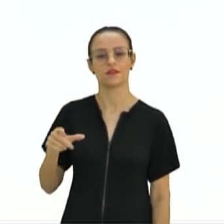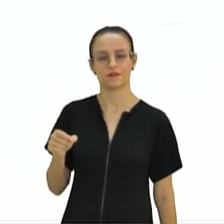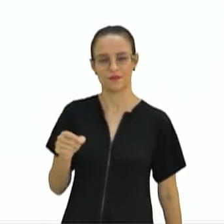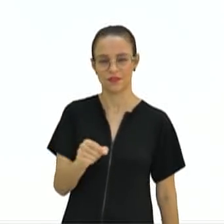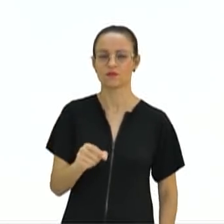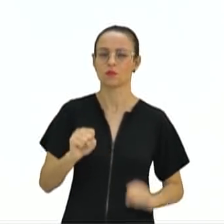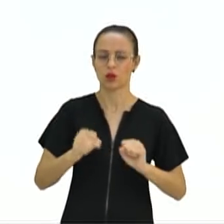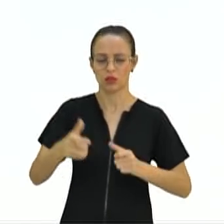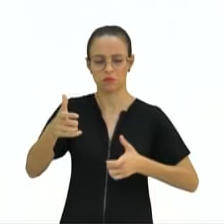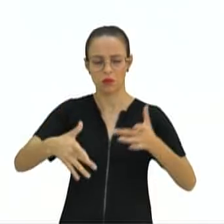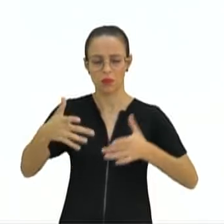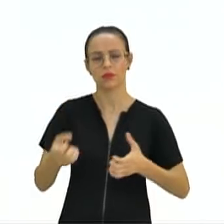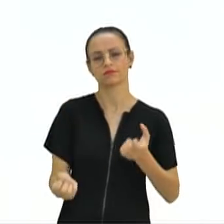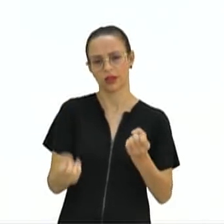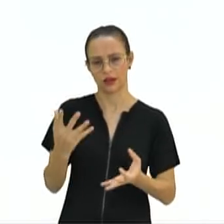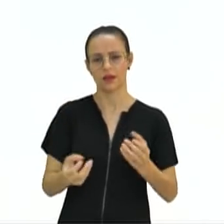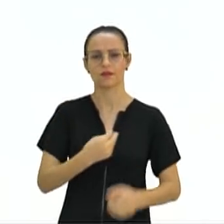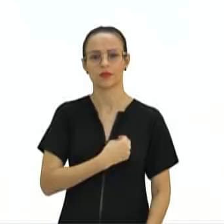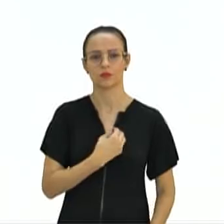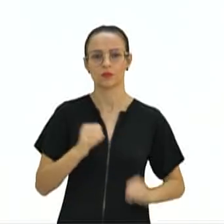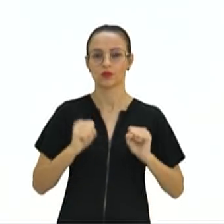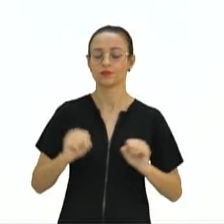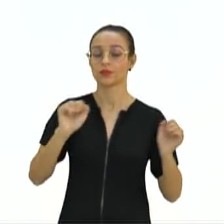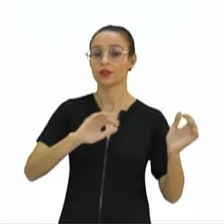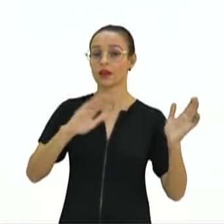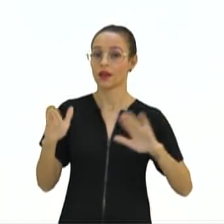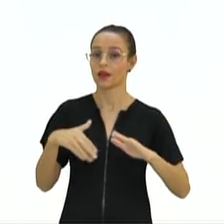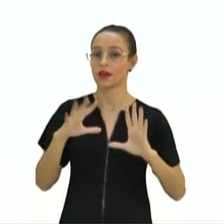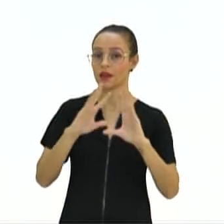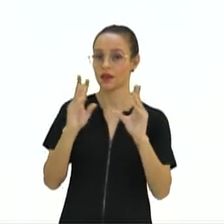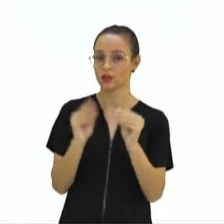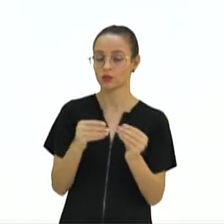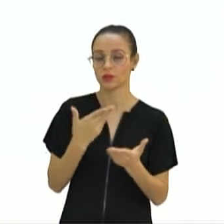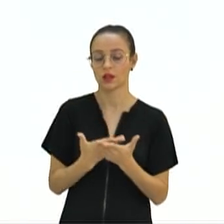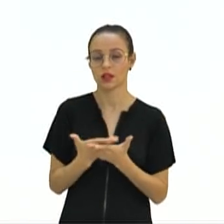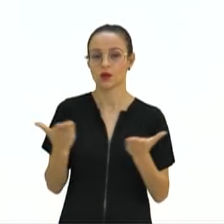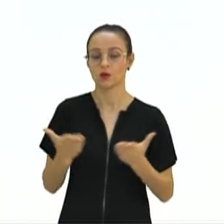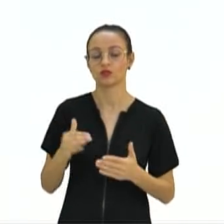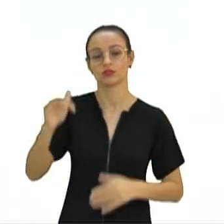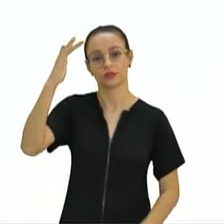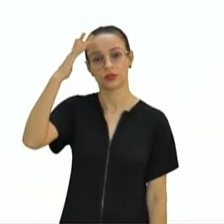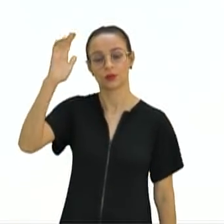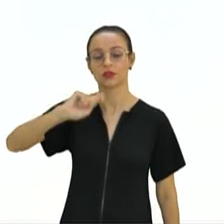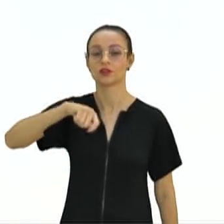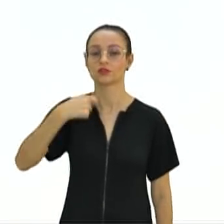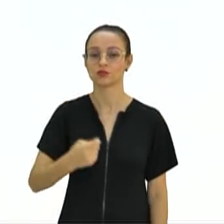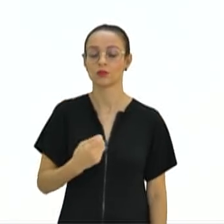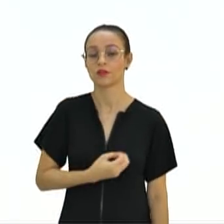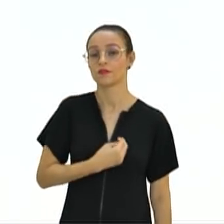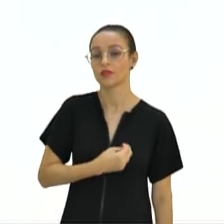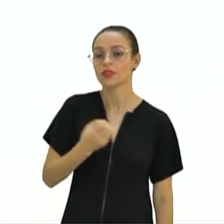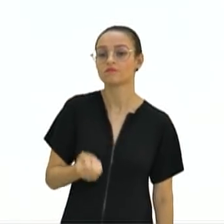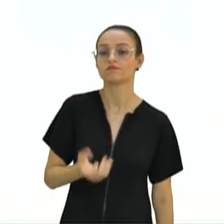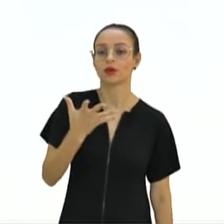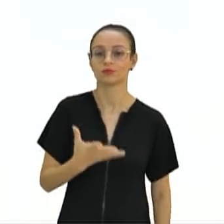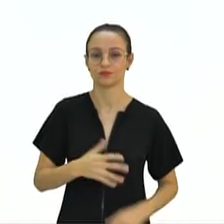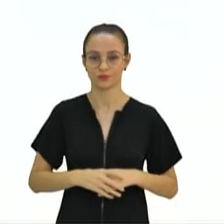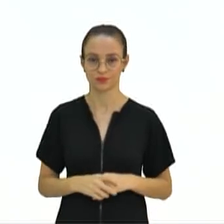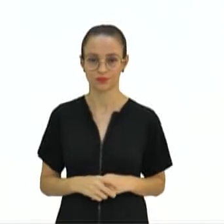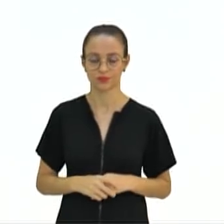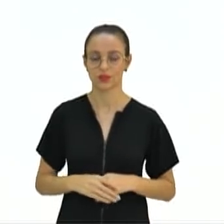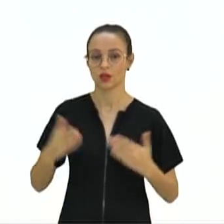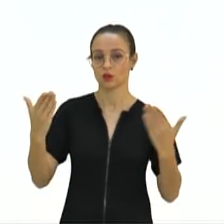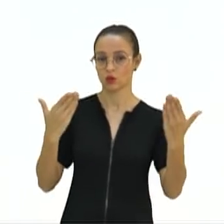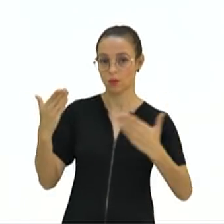da matéria bruta. Muito bem. Retomando o que vimos hoje, as teorias e hipóteses sobre o surgimento da vida. A comparação